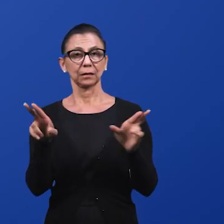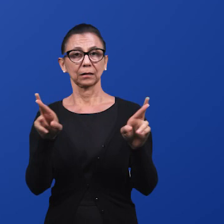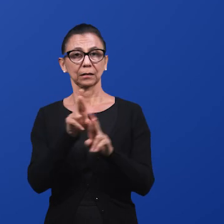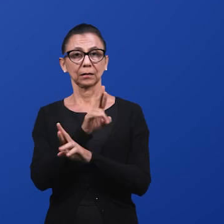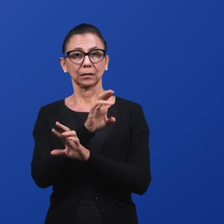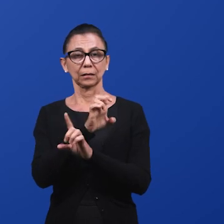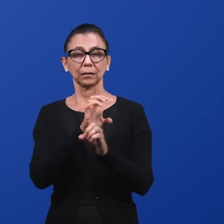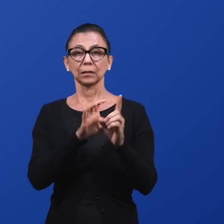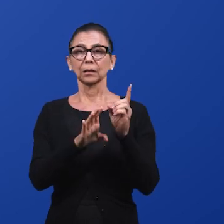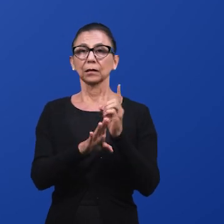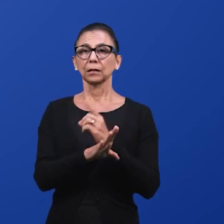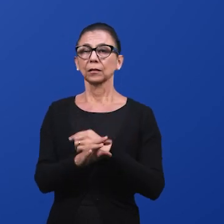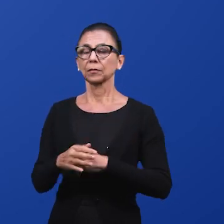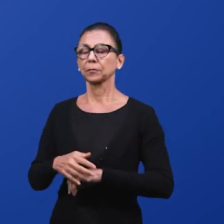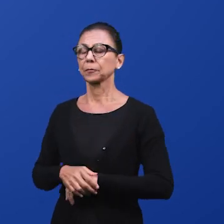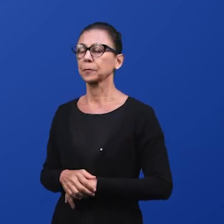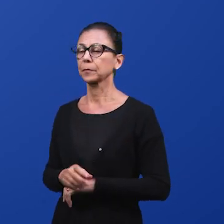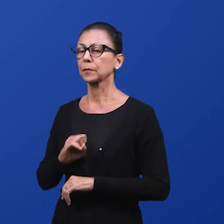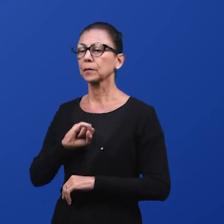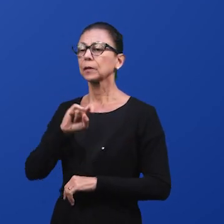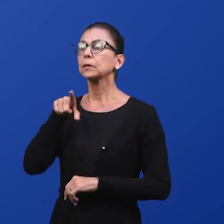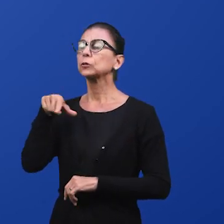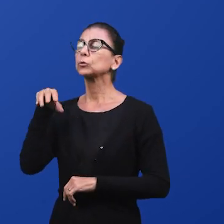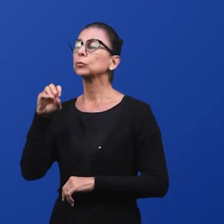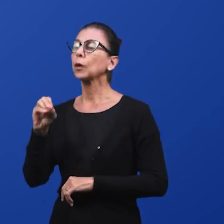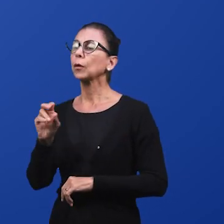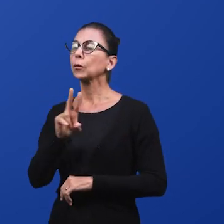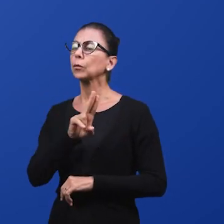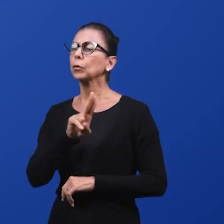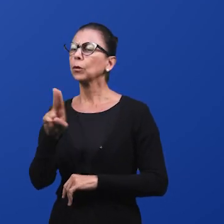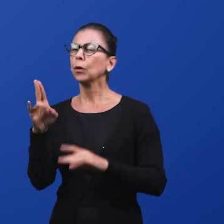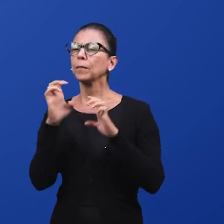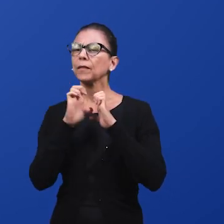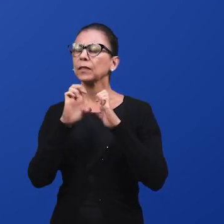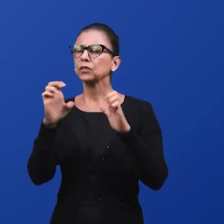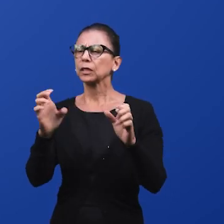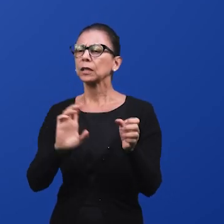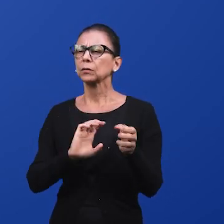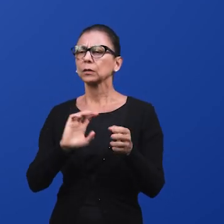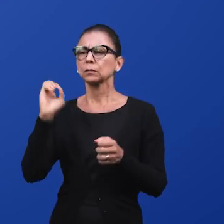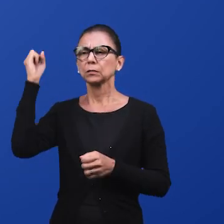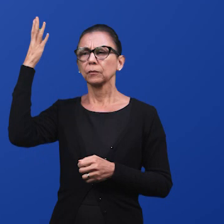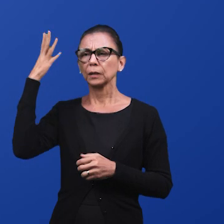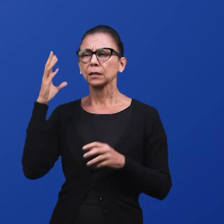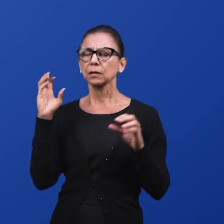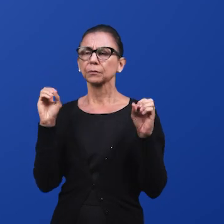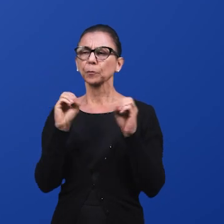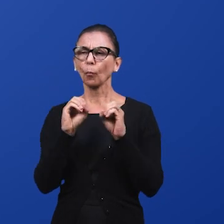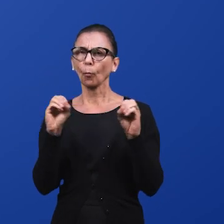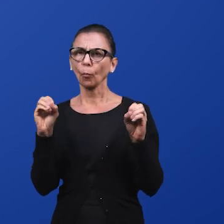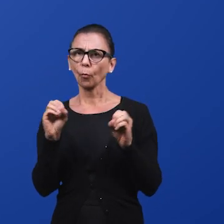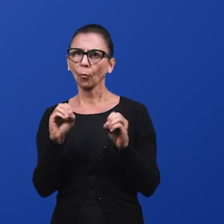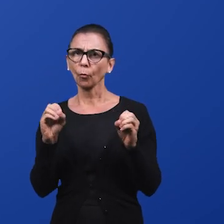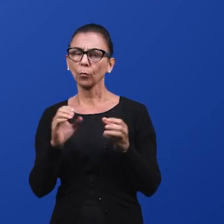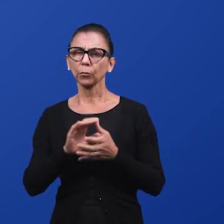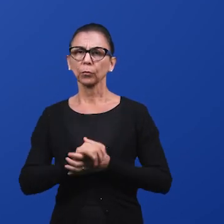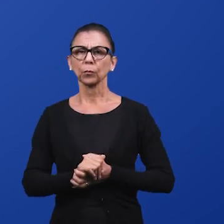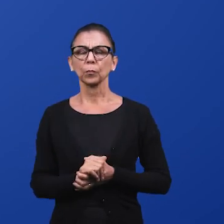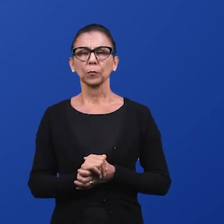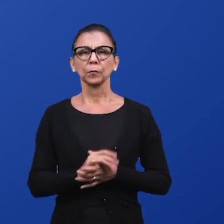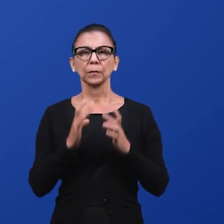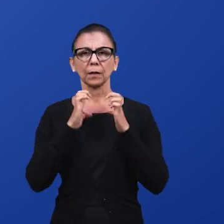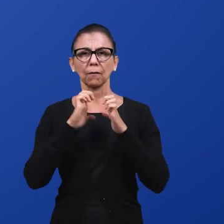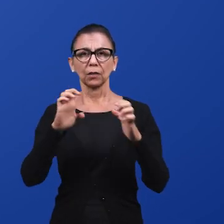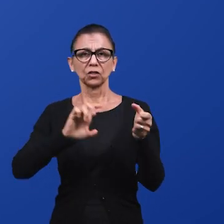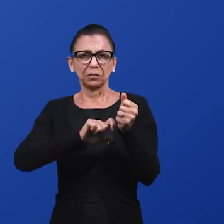da Escola Bíblica. João, qual o nome do evangelho sem revelação?